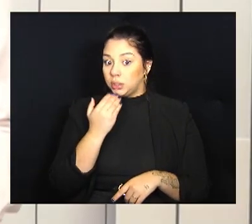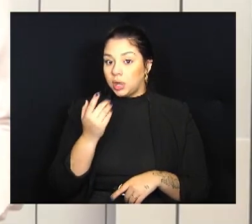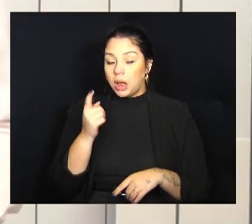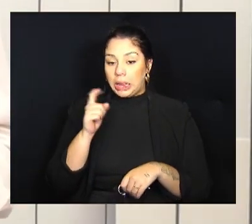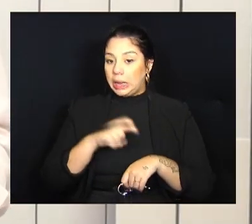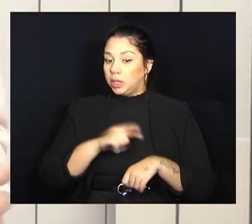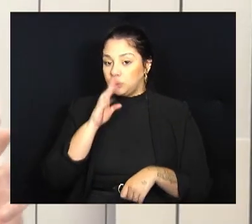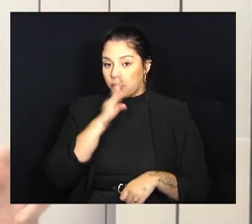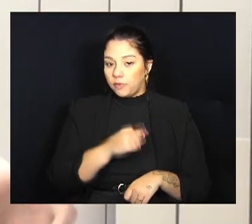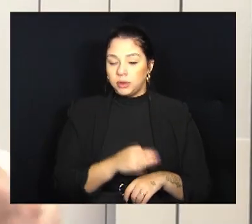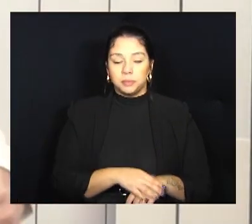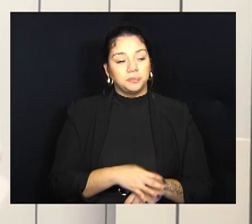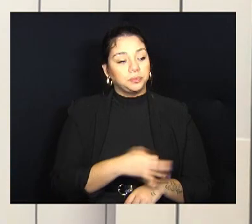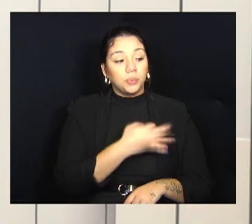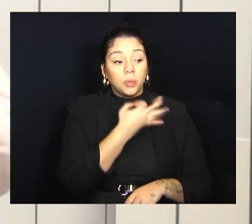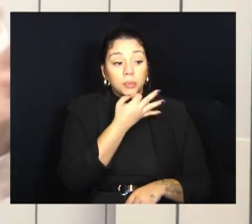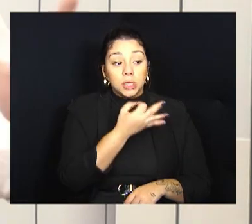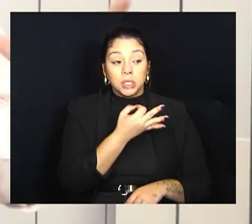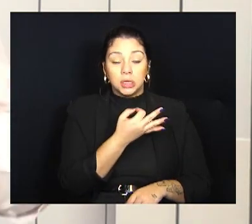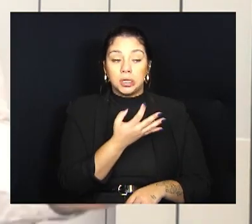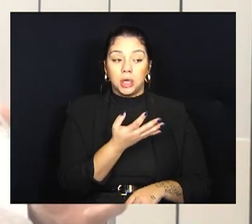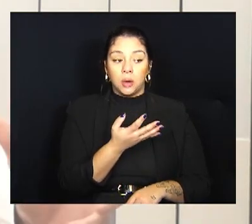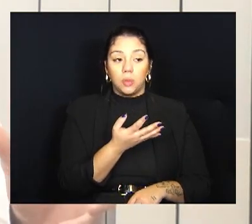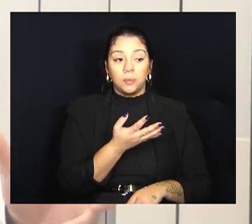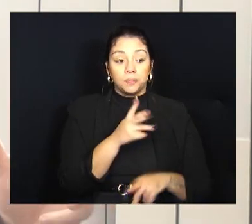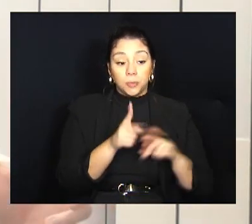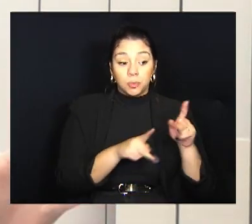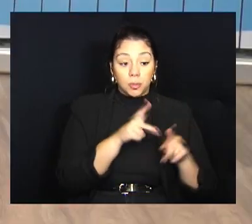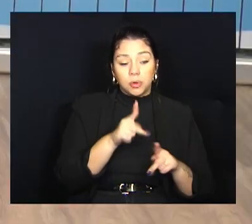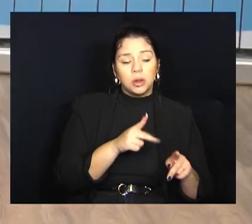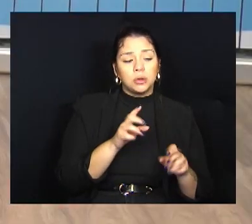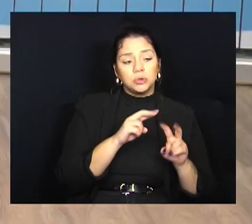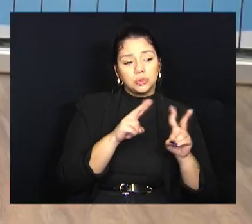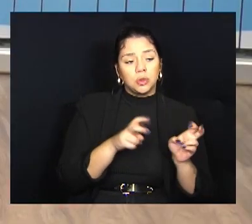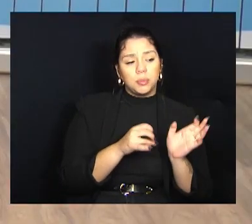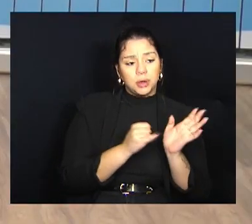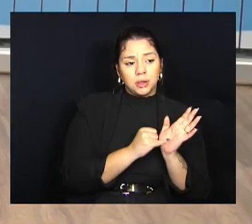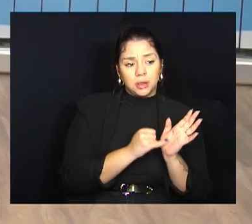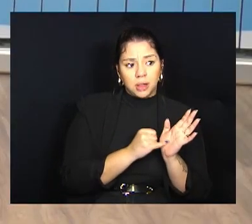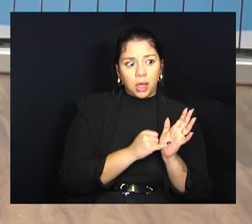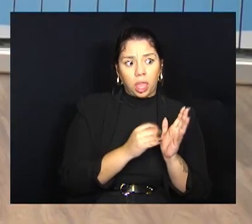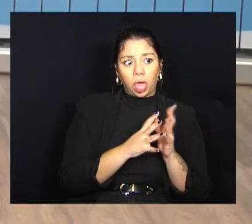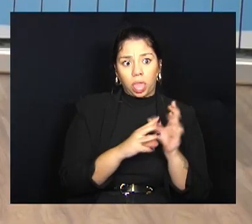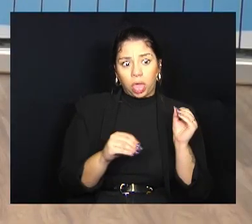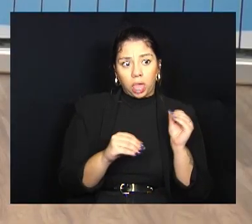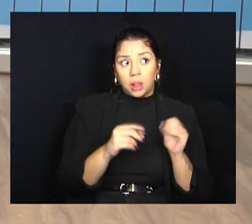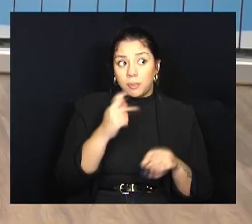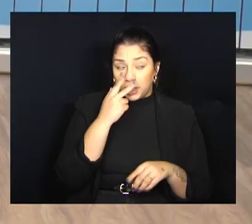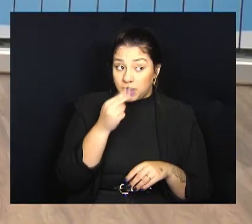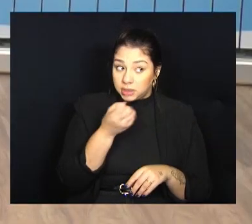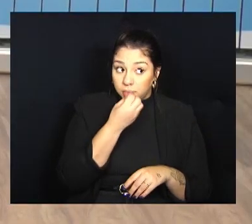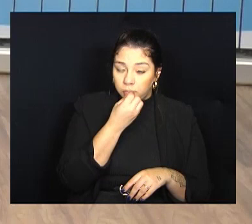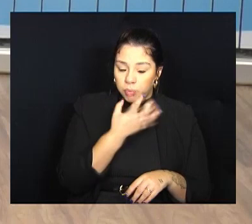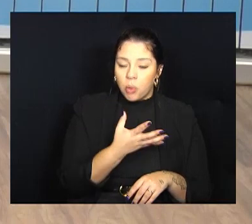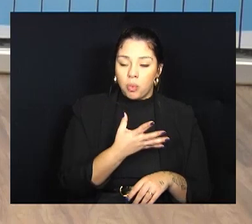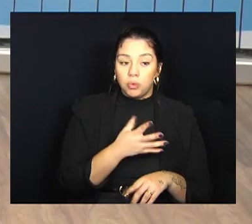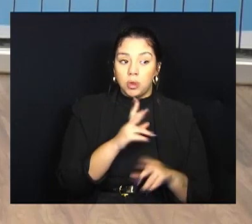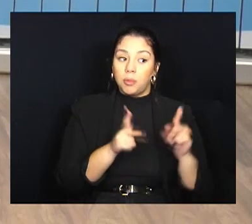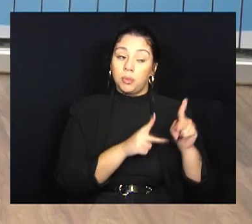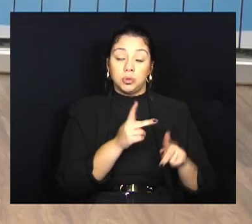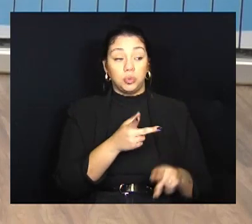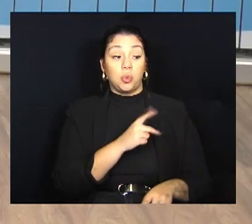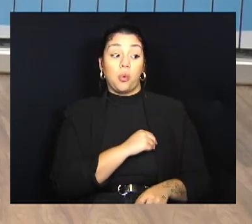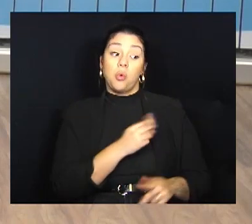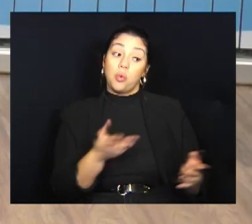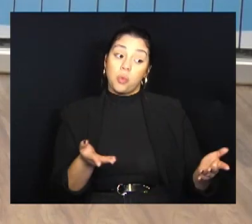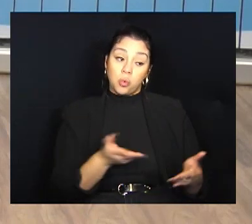opinião popular, quando a gente fala de extinção de impostos, sempre parece algo bem-vindo, né? A população fala, que bom,